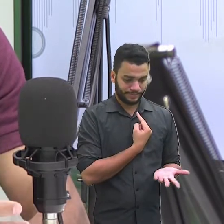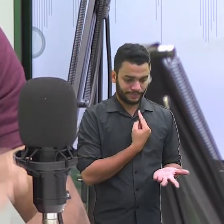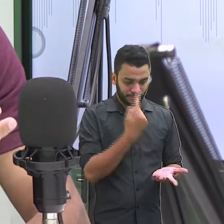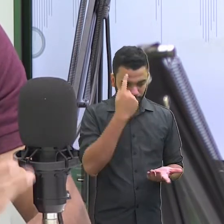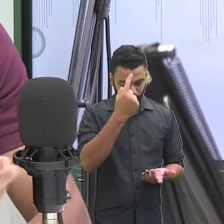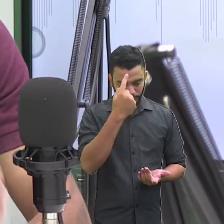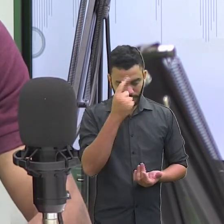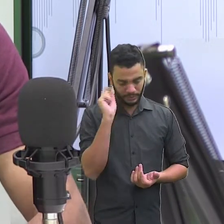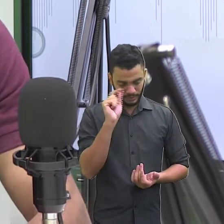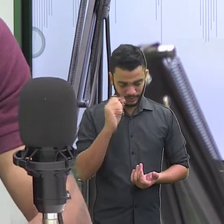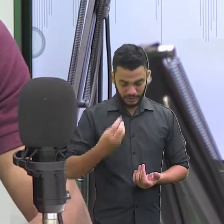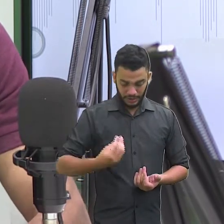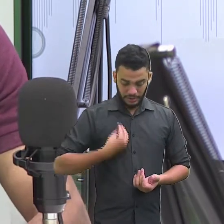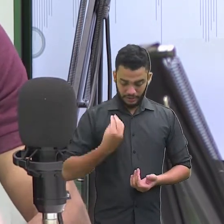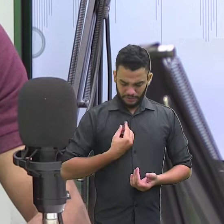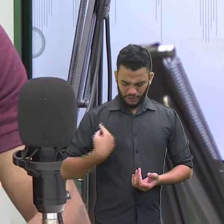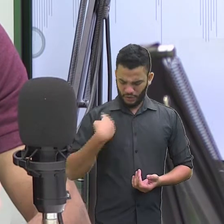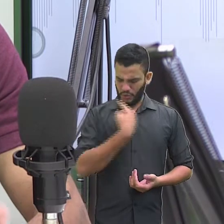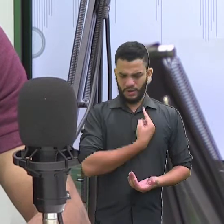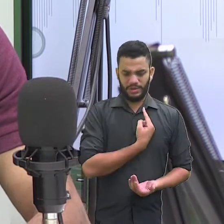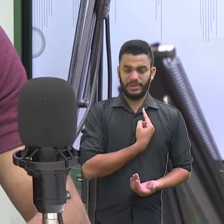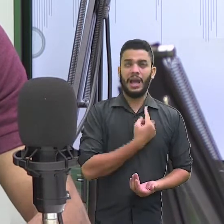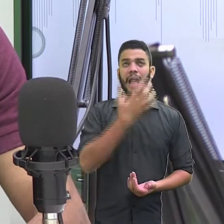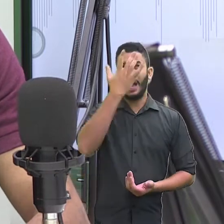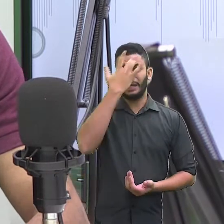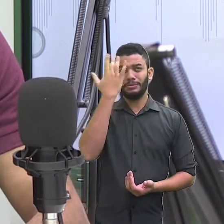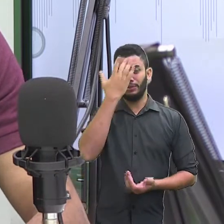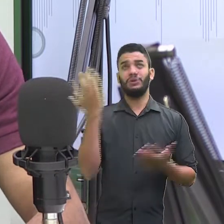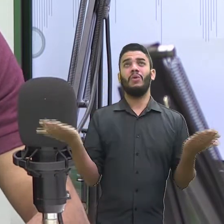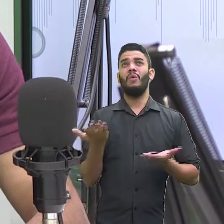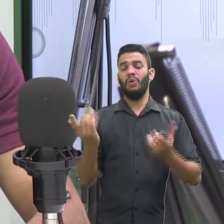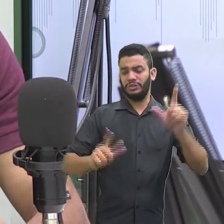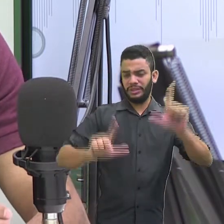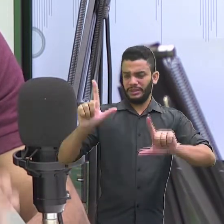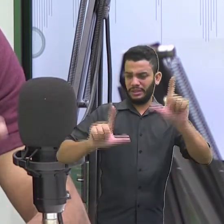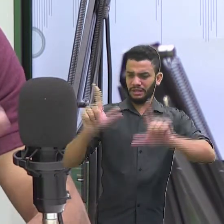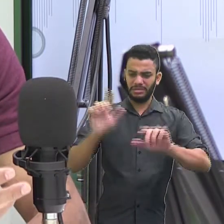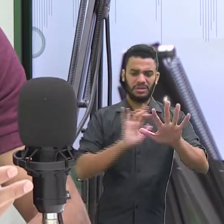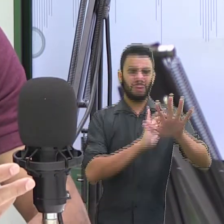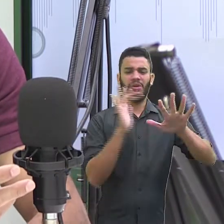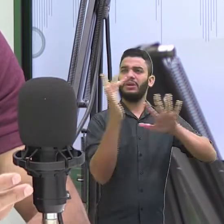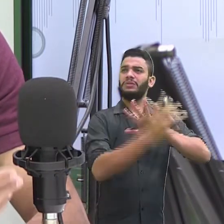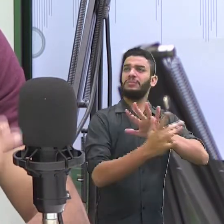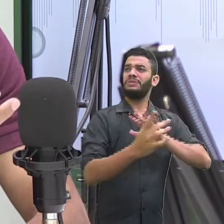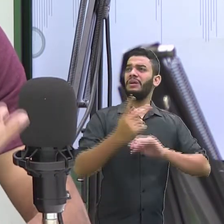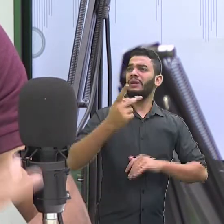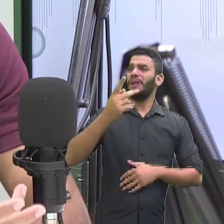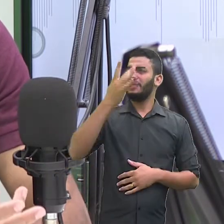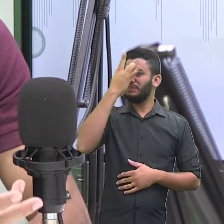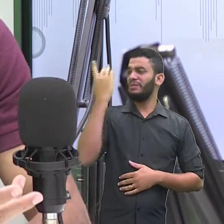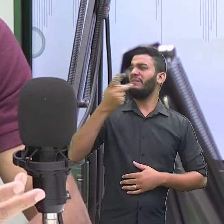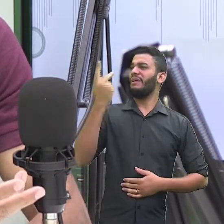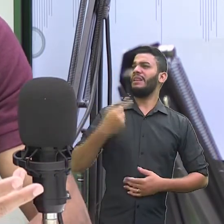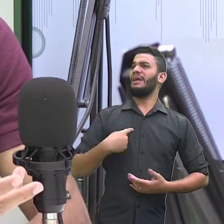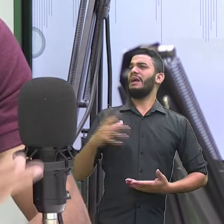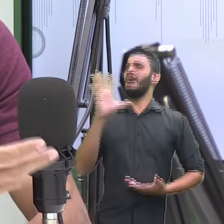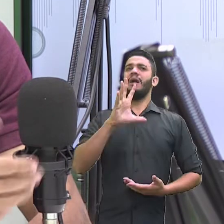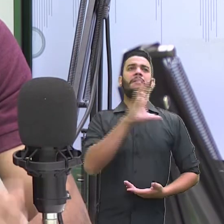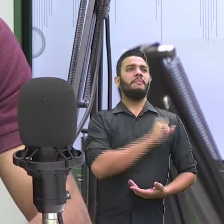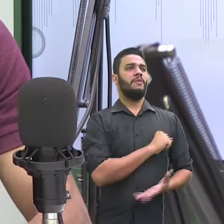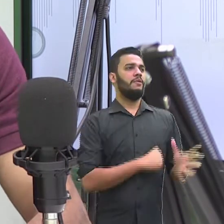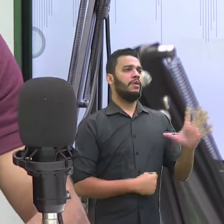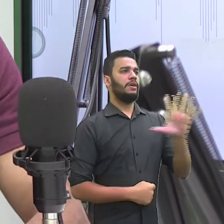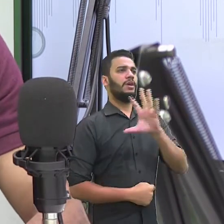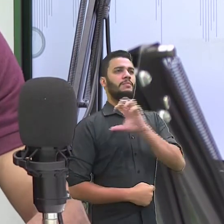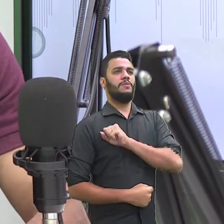fala-se muito sobre amor. Só que amor não é uma questão de discurso. Amor é prática. E é